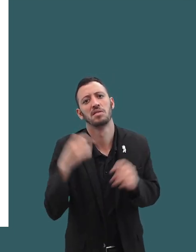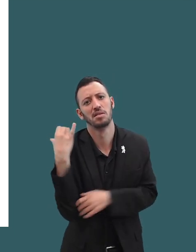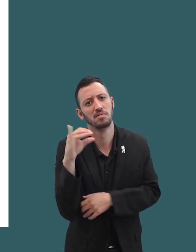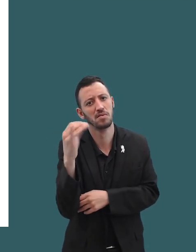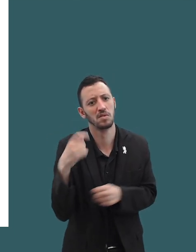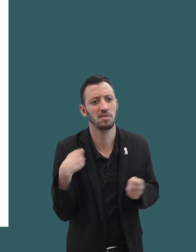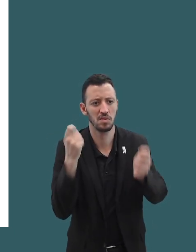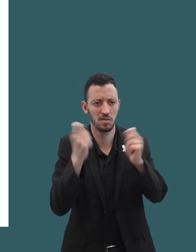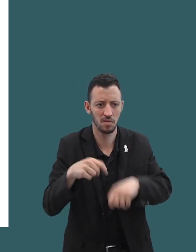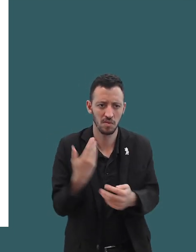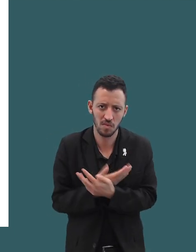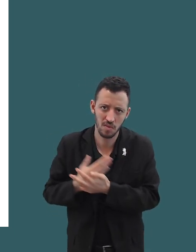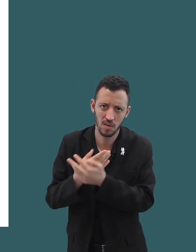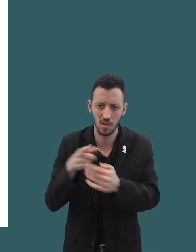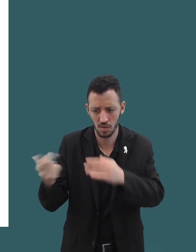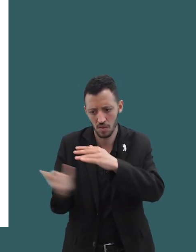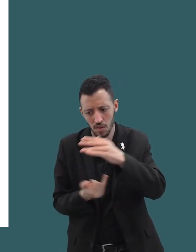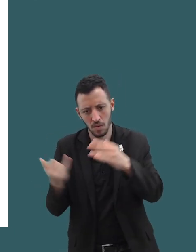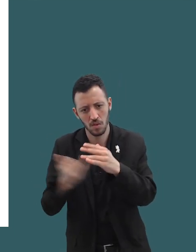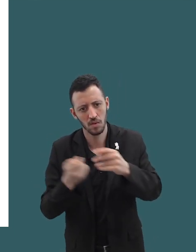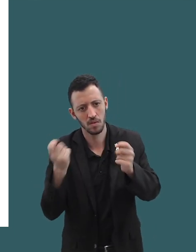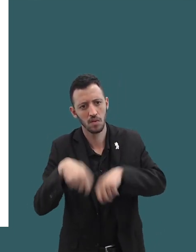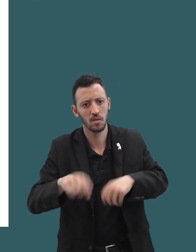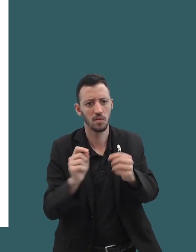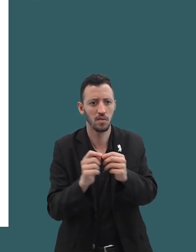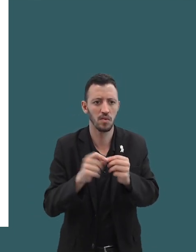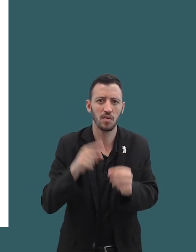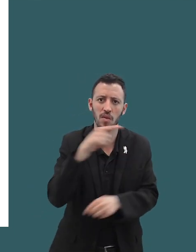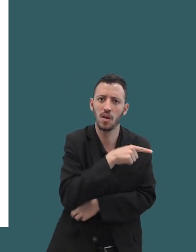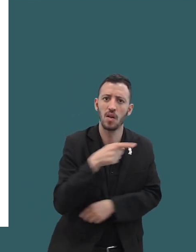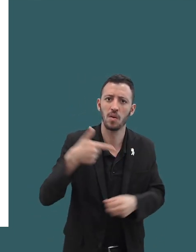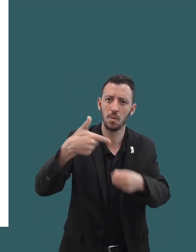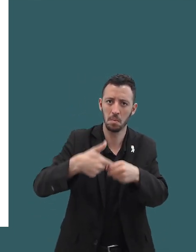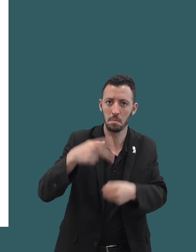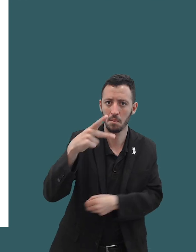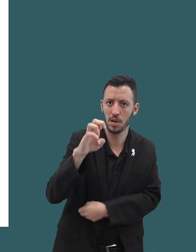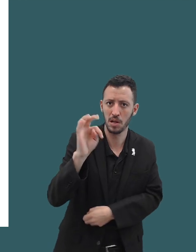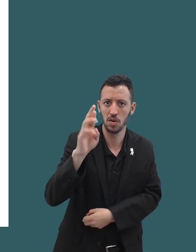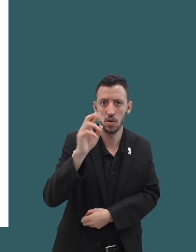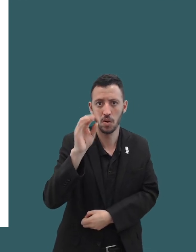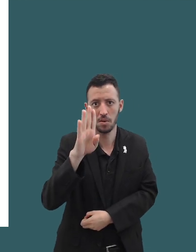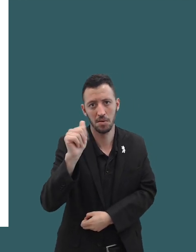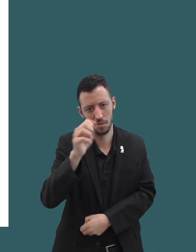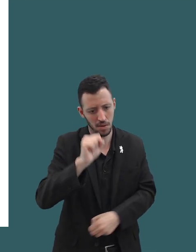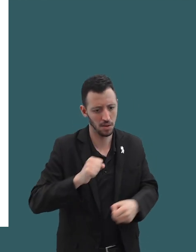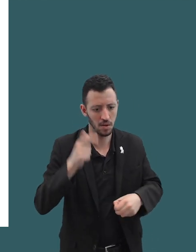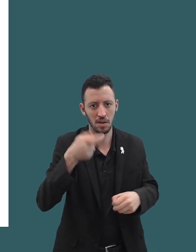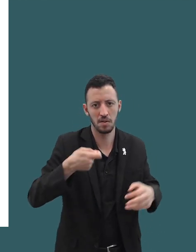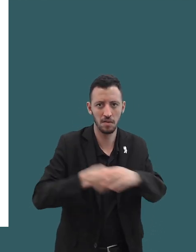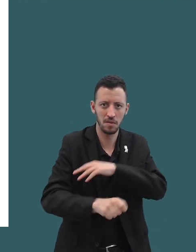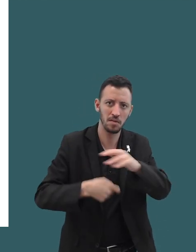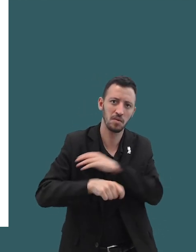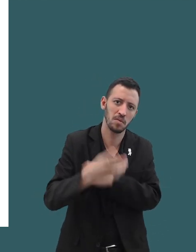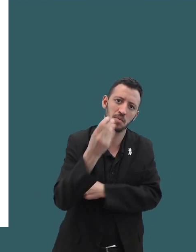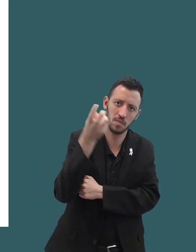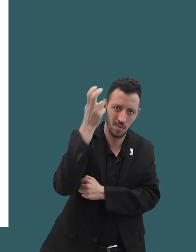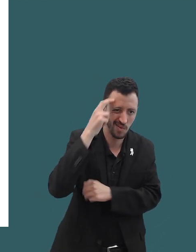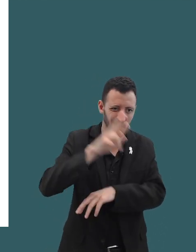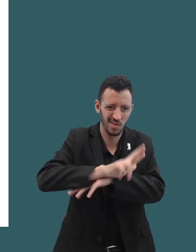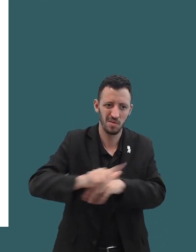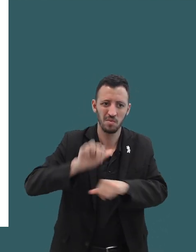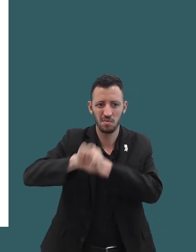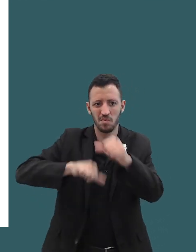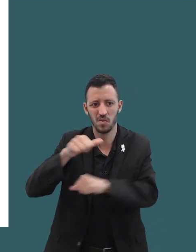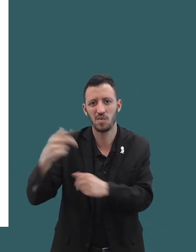científico, né, da gente buscar instituições que fazem. A Petrobras, infelizmente, já investiu muito, né, em cultura, mas com uma série